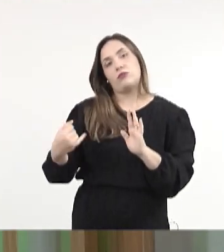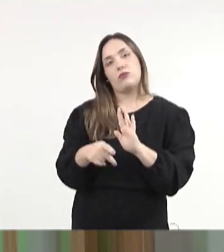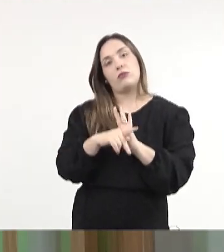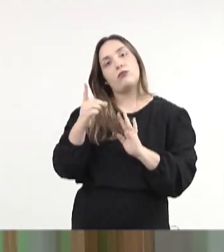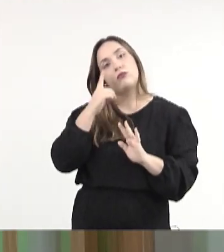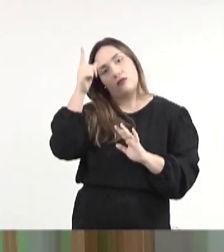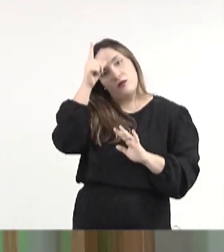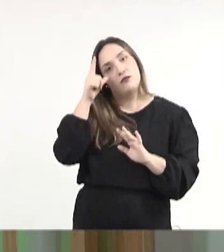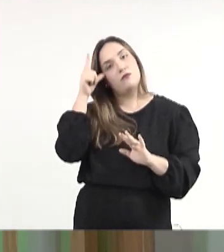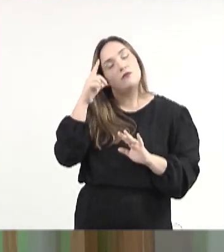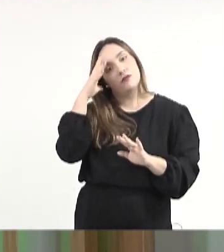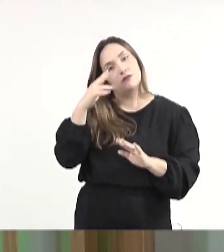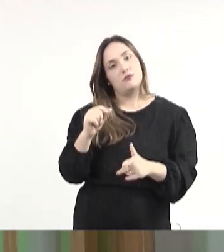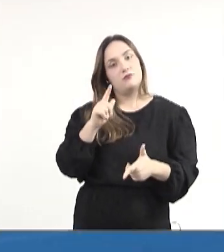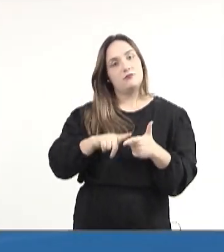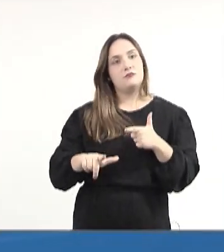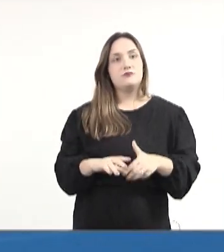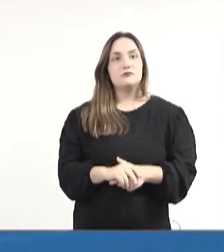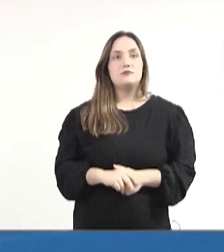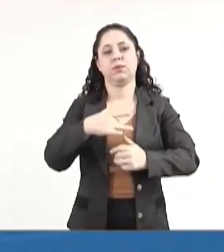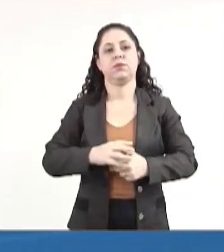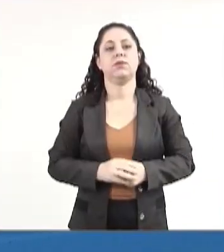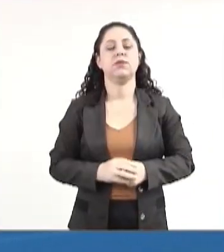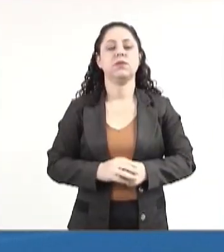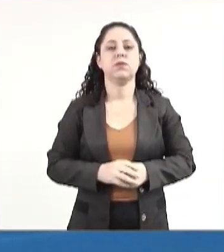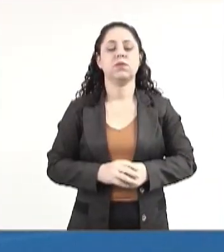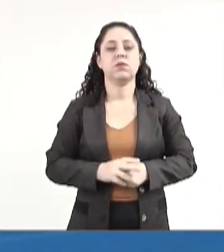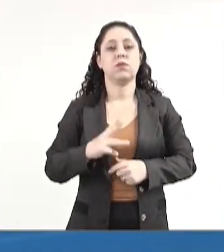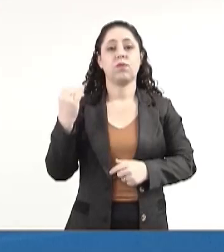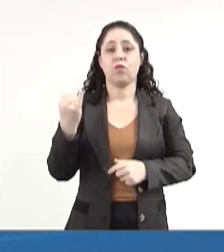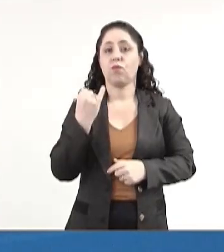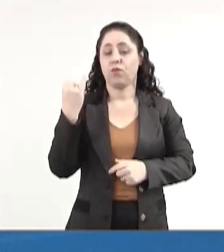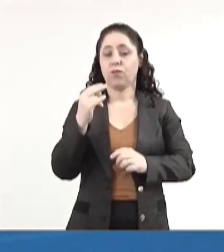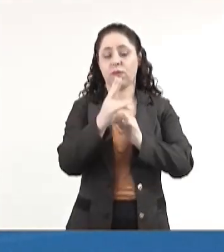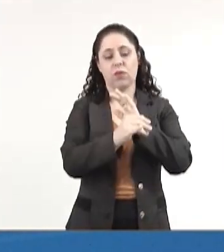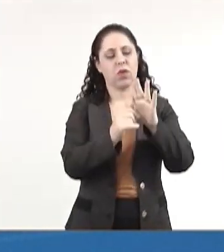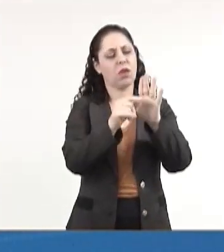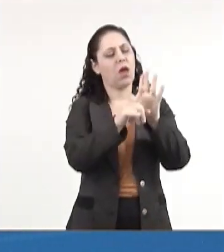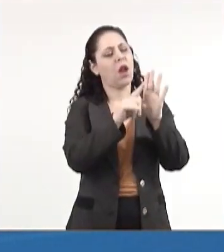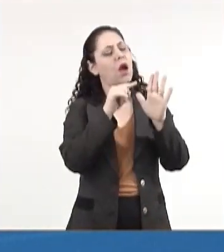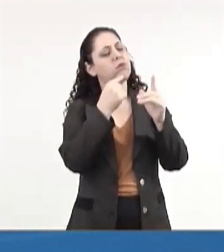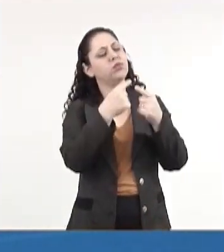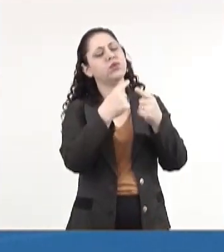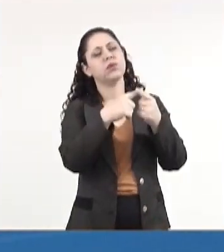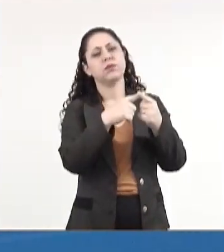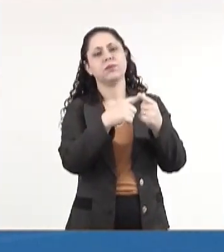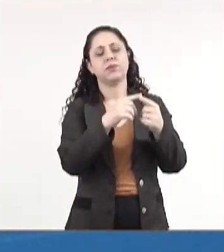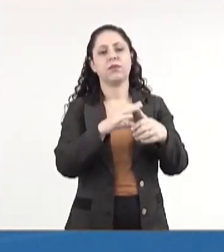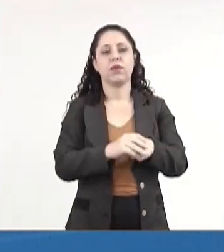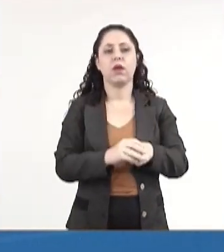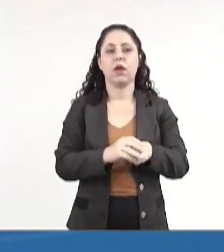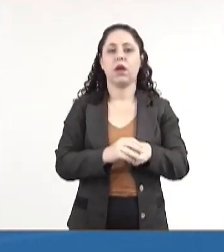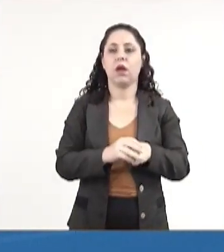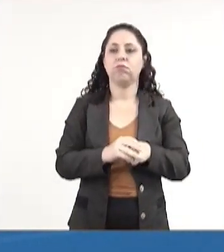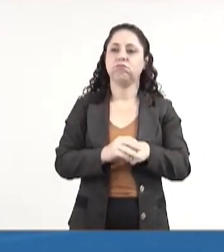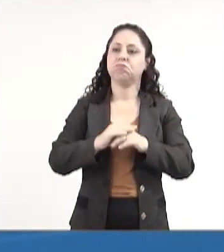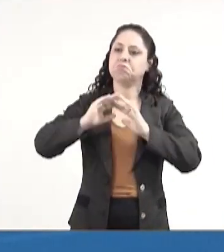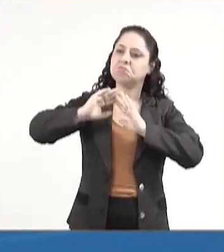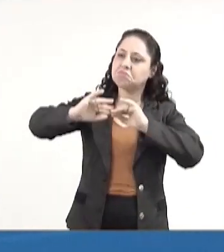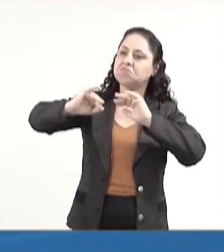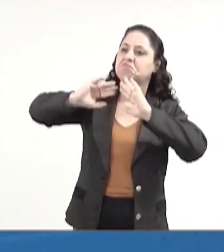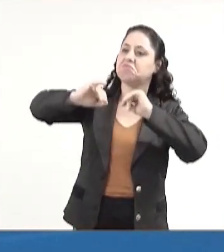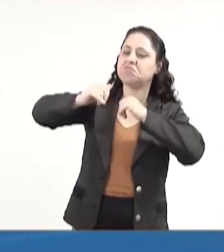Lia Nogueira pode resolver esse problema. A importância desse projeto de lei surgiu devido a demandas que